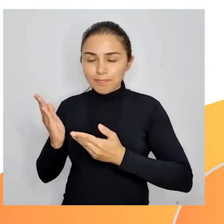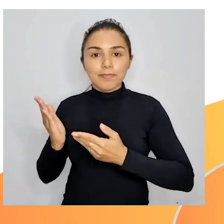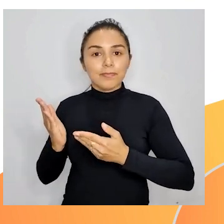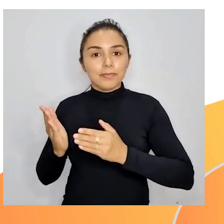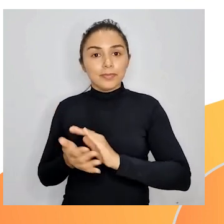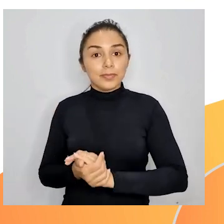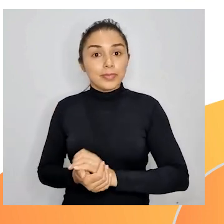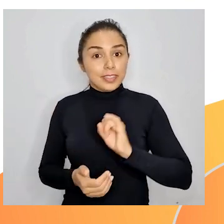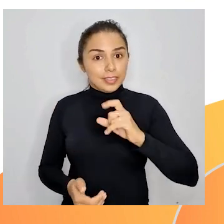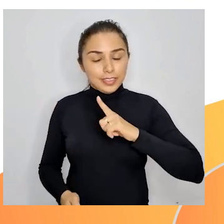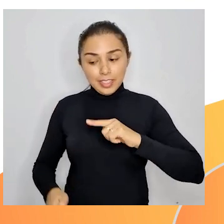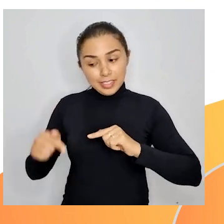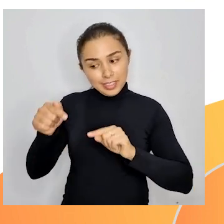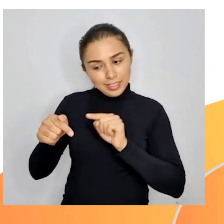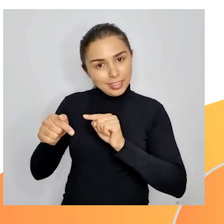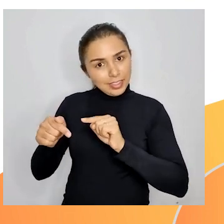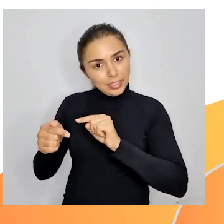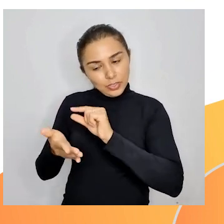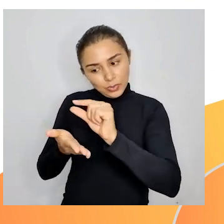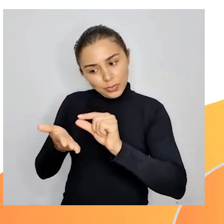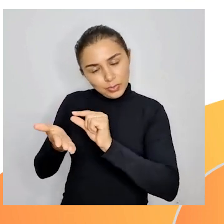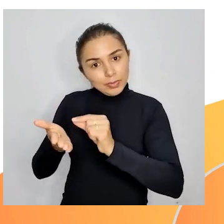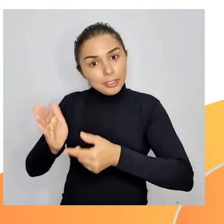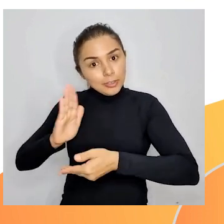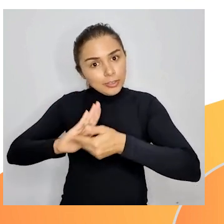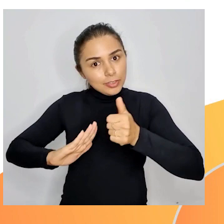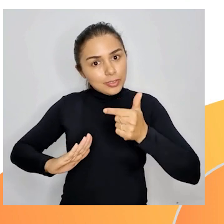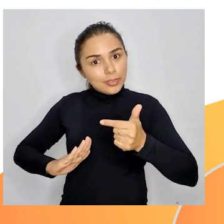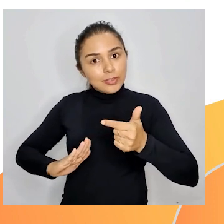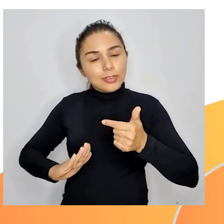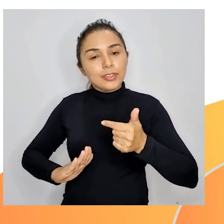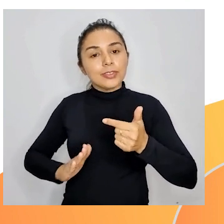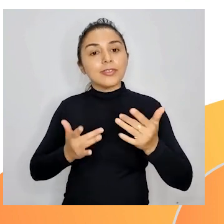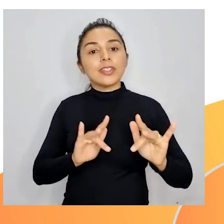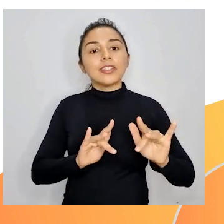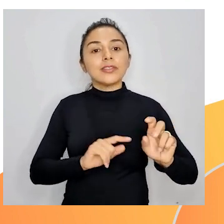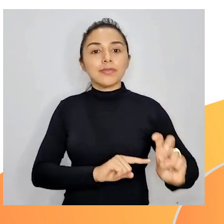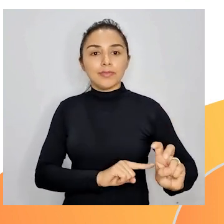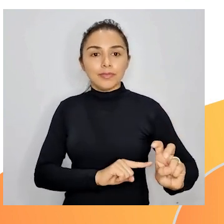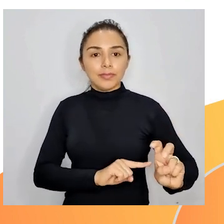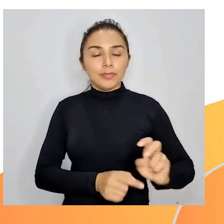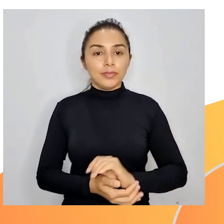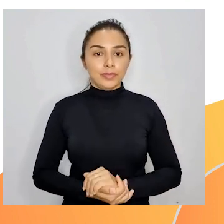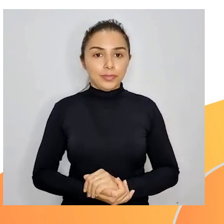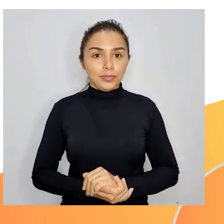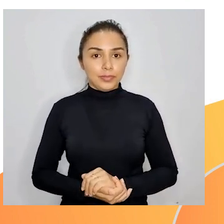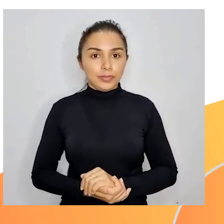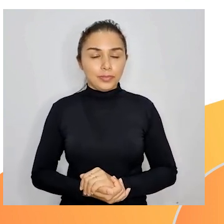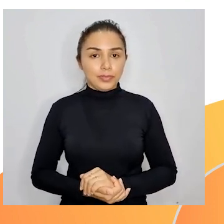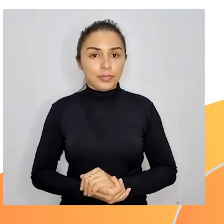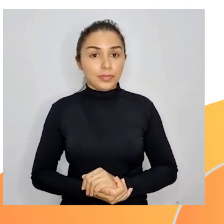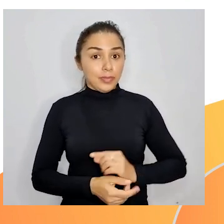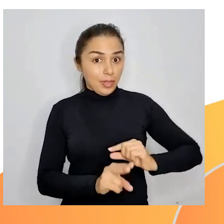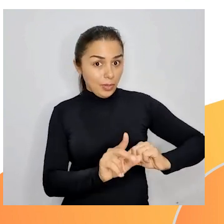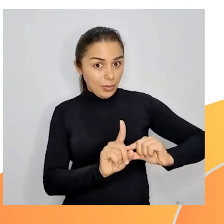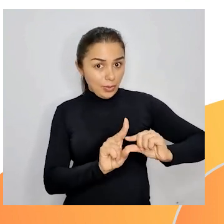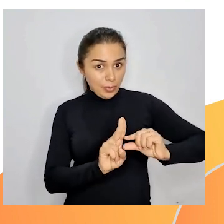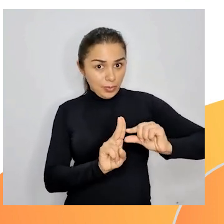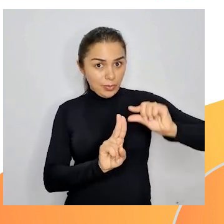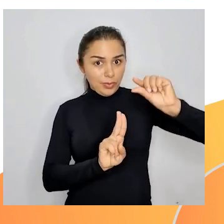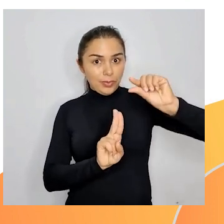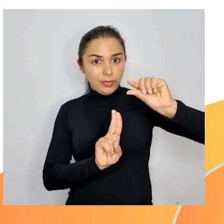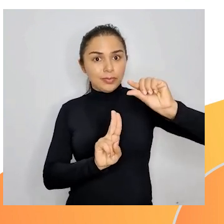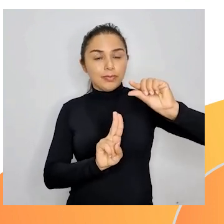tiro 2, nós vamos ficar com 5 unidades. Vamos lá para casa, para a ordem